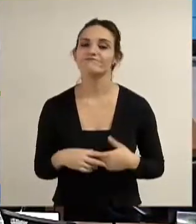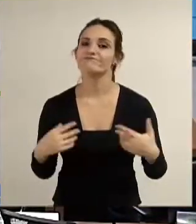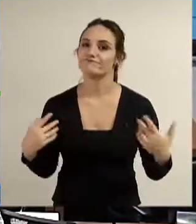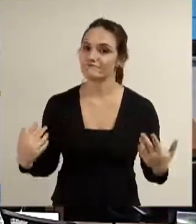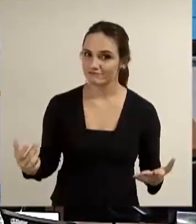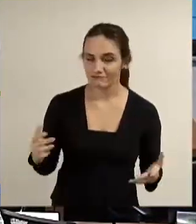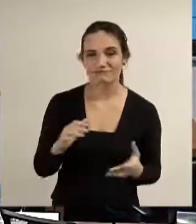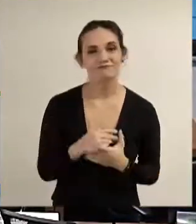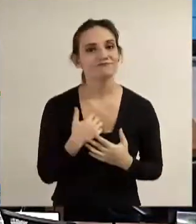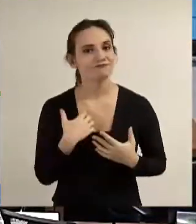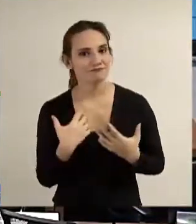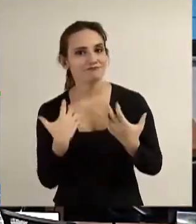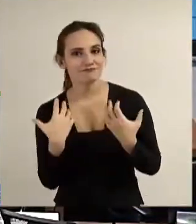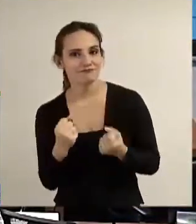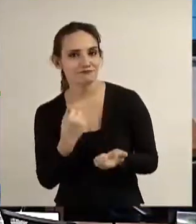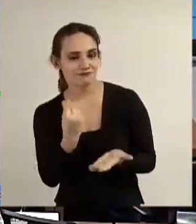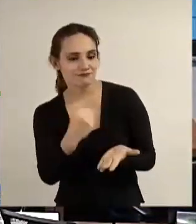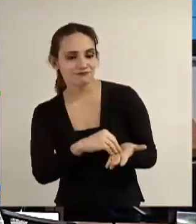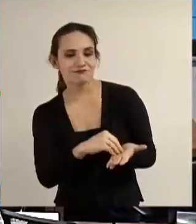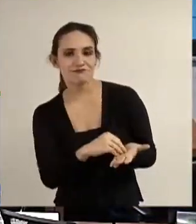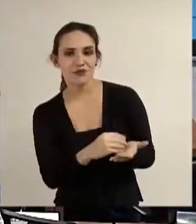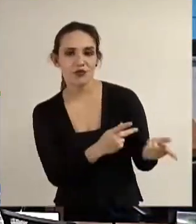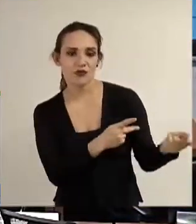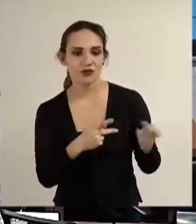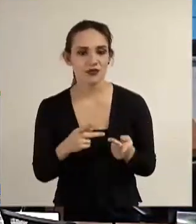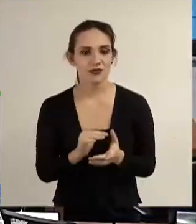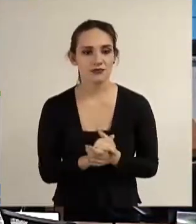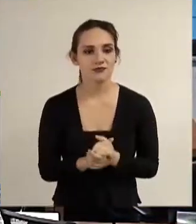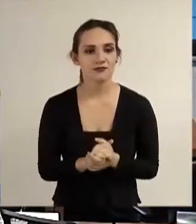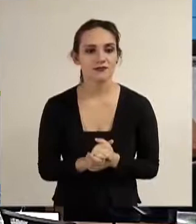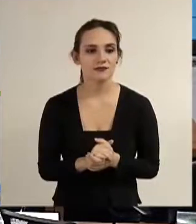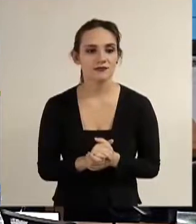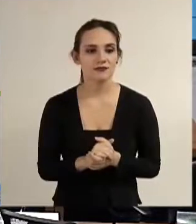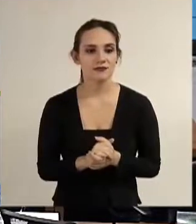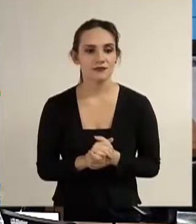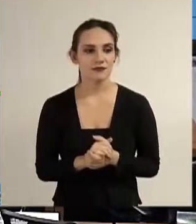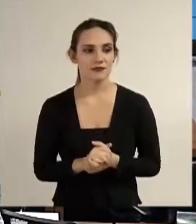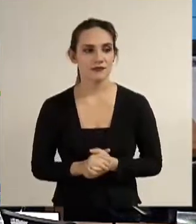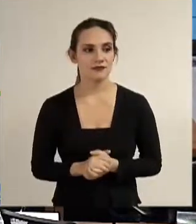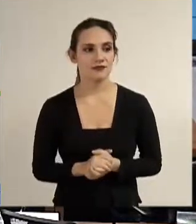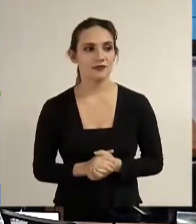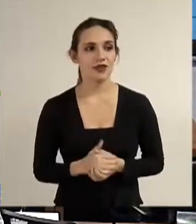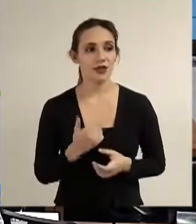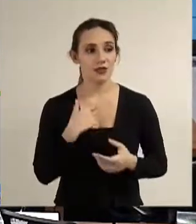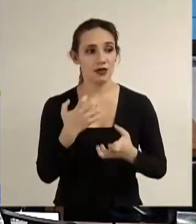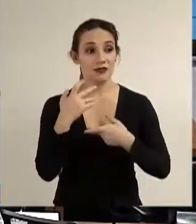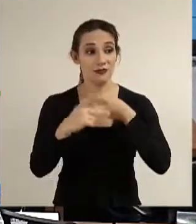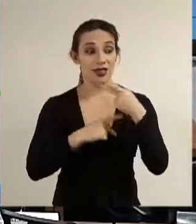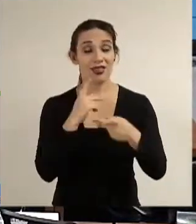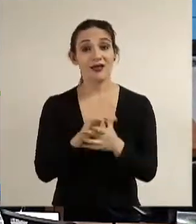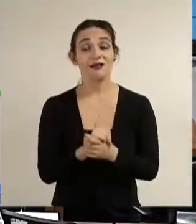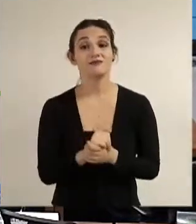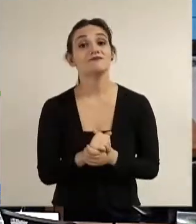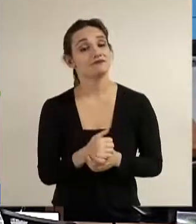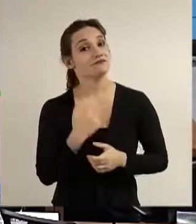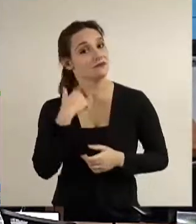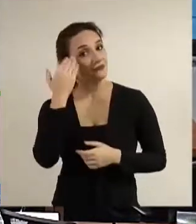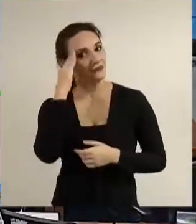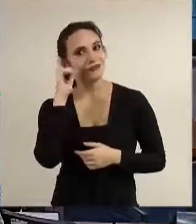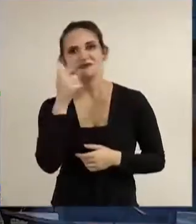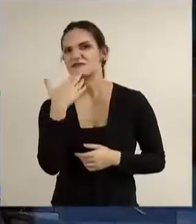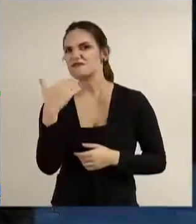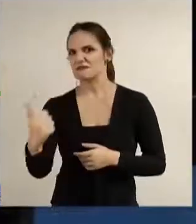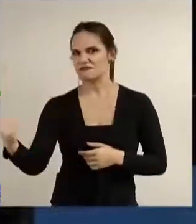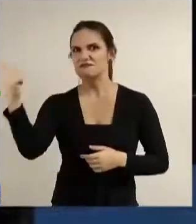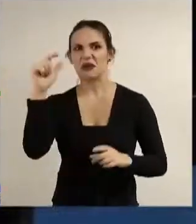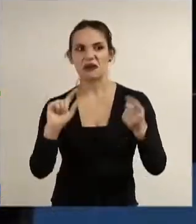Registrado o vosso convite, nobre deputado Evander Vendramini. Posso avalizar que eu entendo que é o melhor